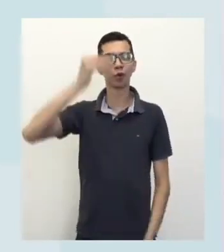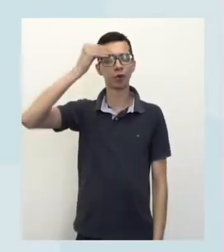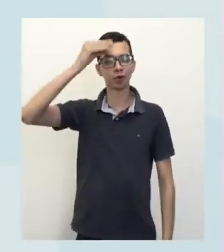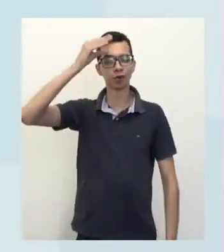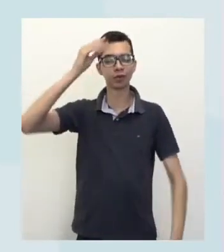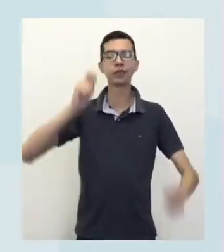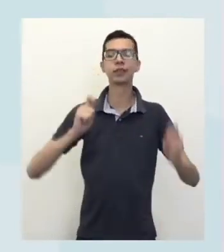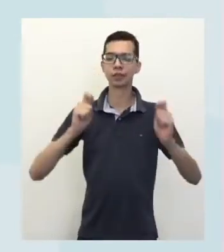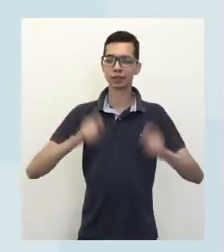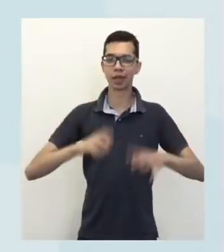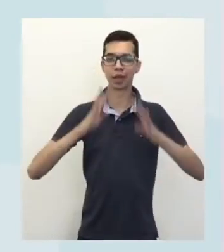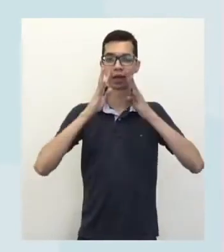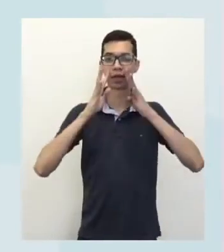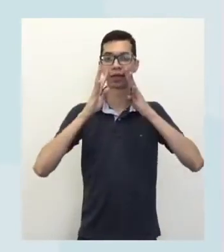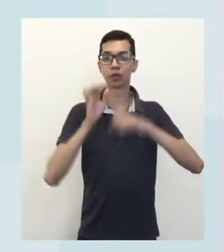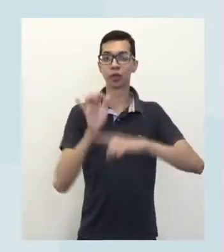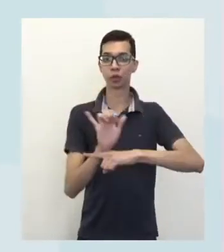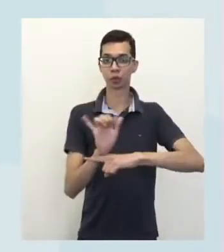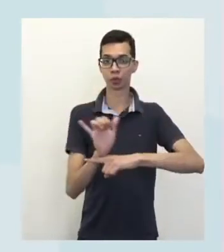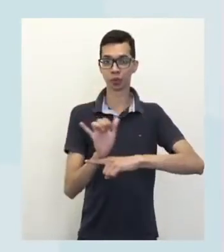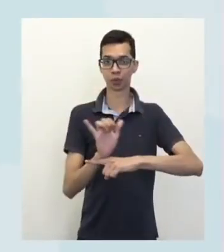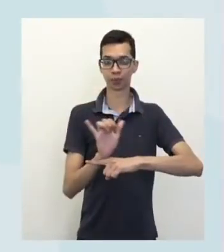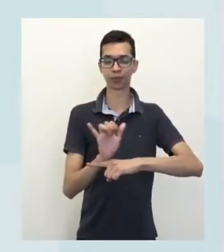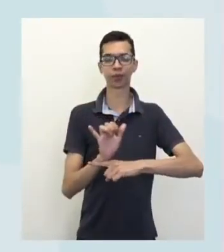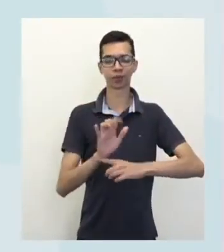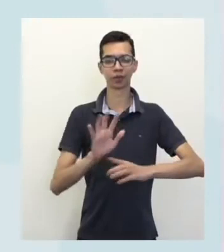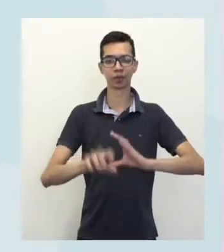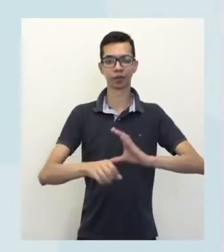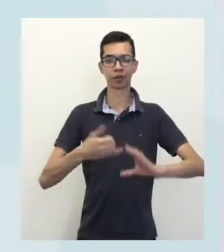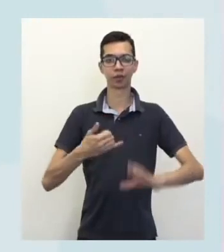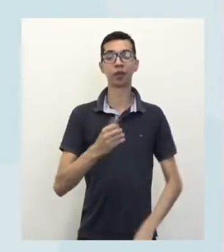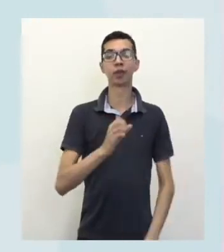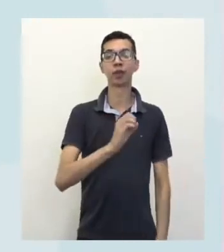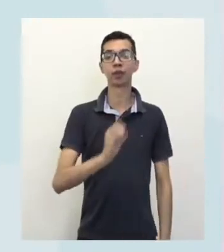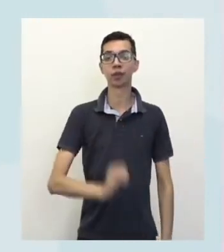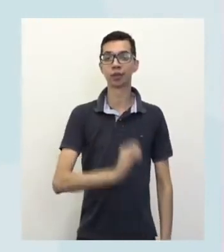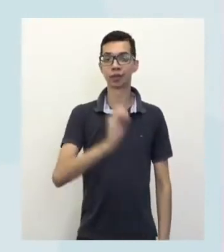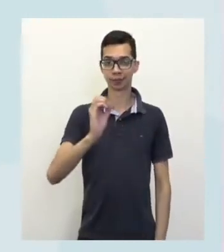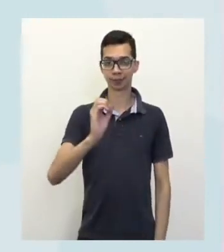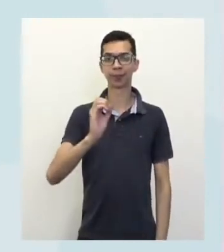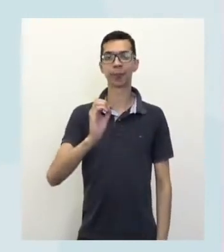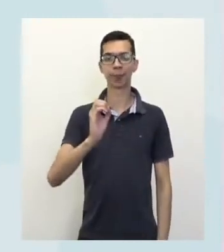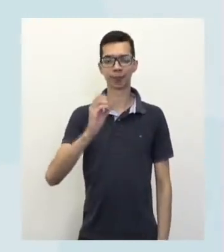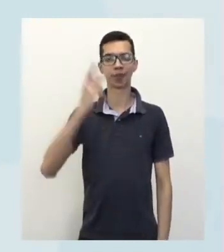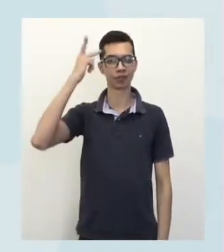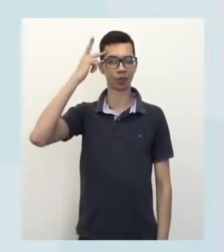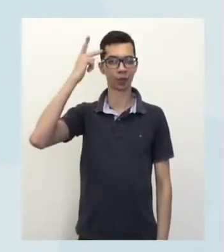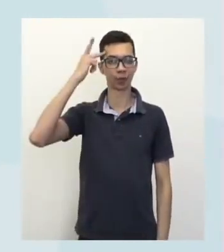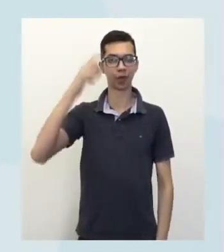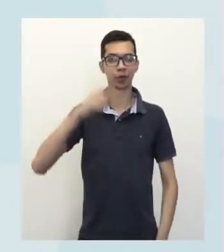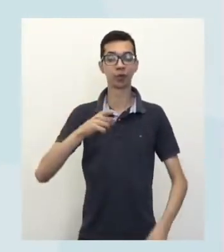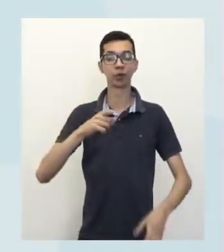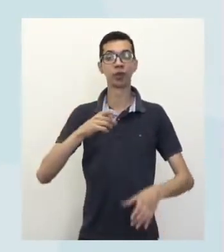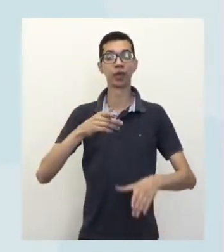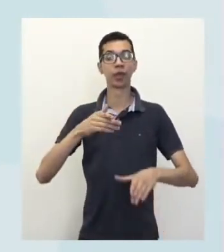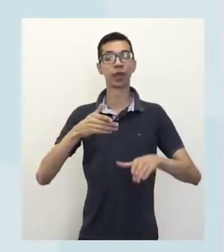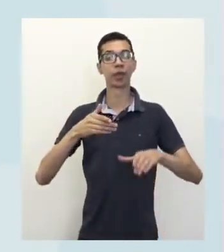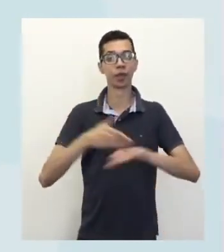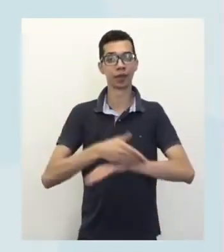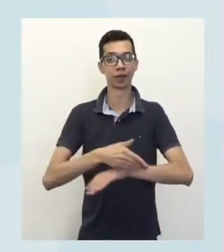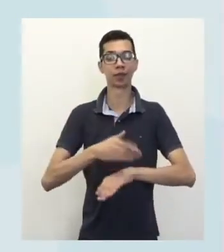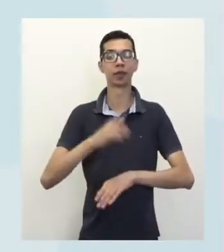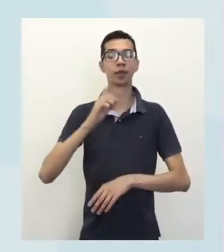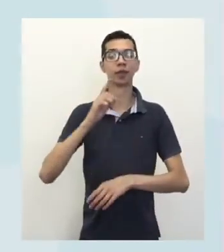disponíveis no YouTube, no canal do CMSP, do Centro de Mídias, né, de São Paulo. Vocês entram lá no ano série de vocês,